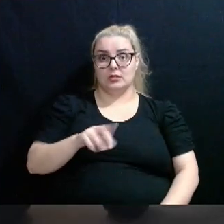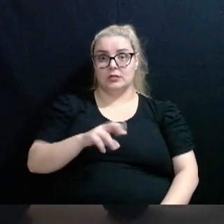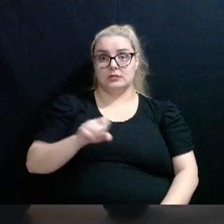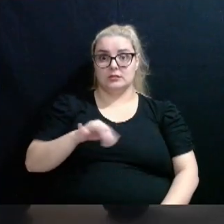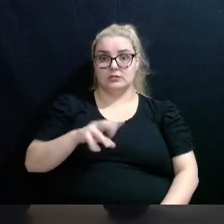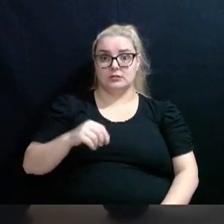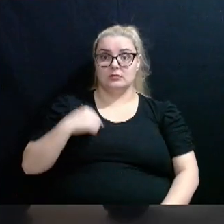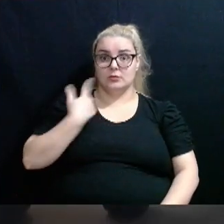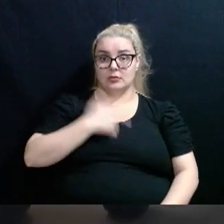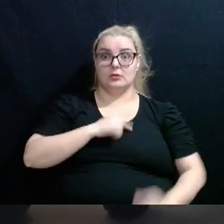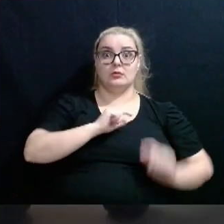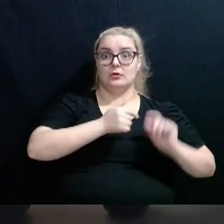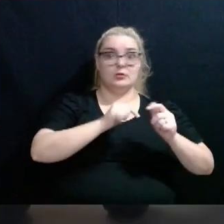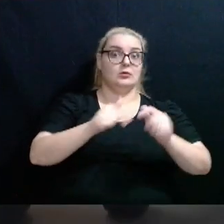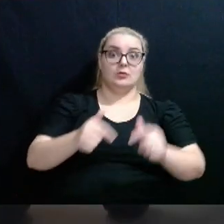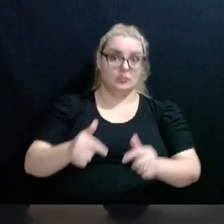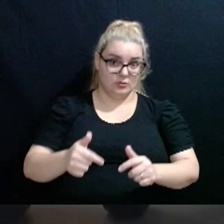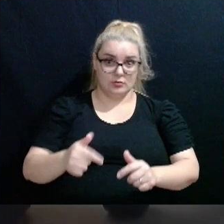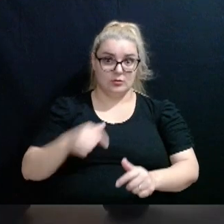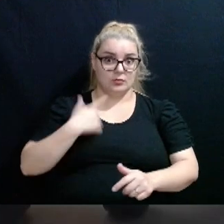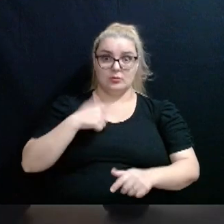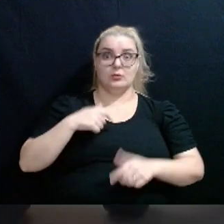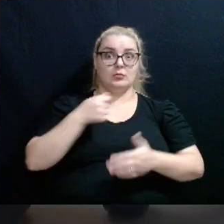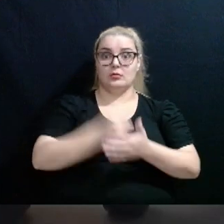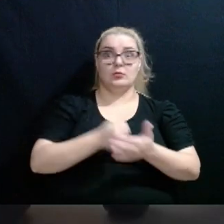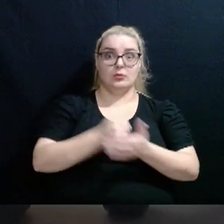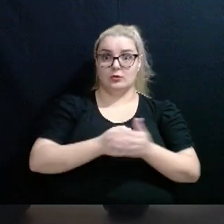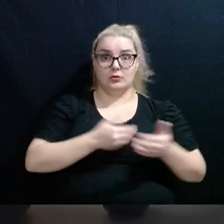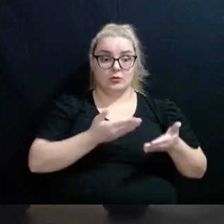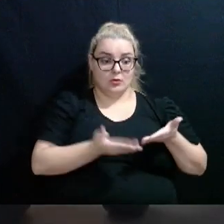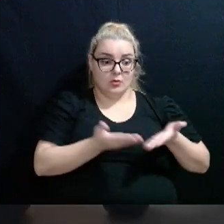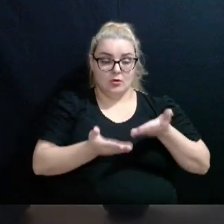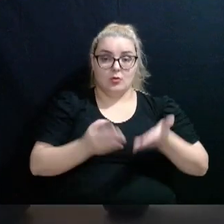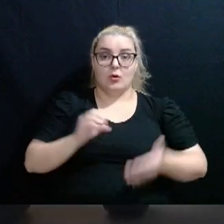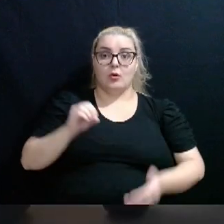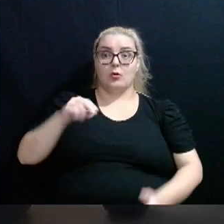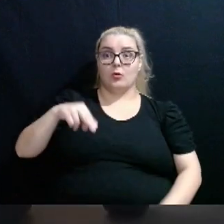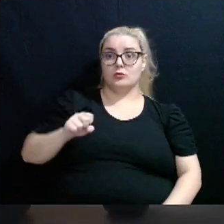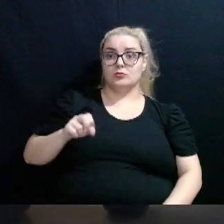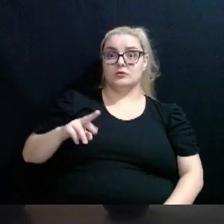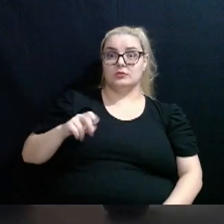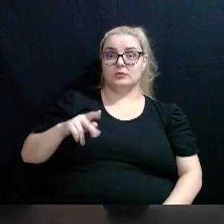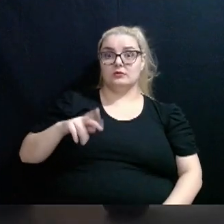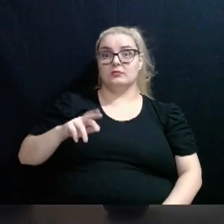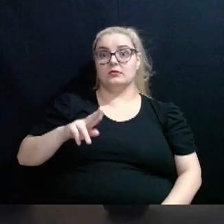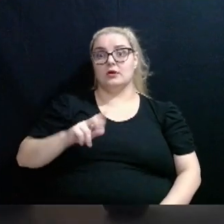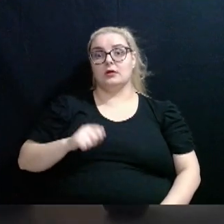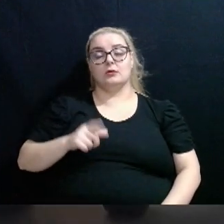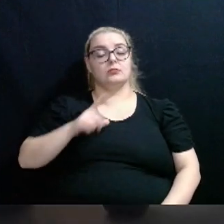ter que estamos lutando para conservar o que já temos. Isso é um jogo perigosíssimo.